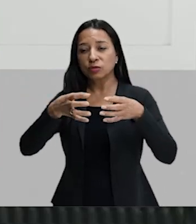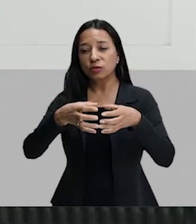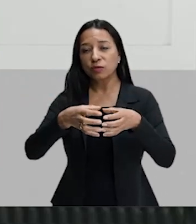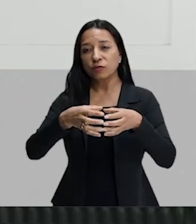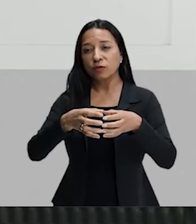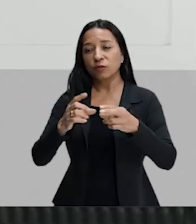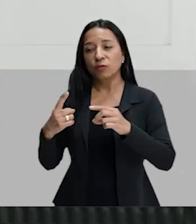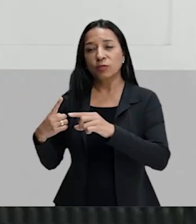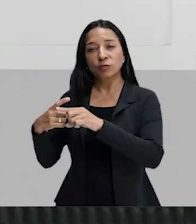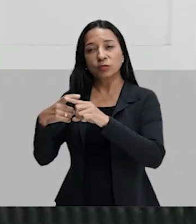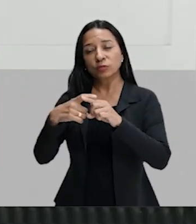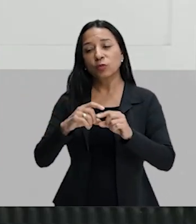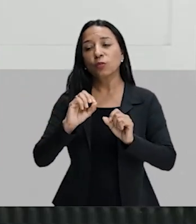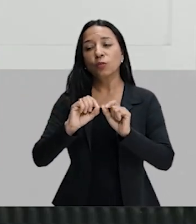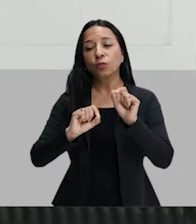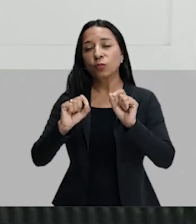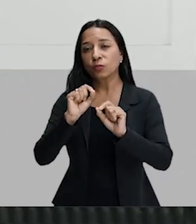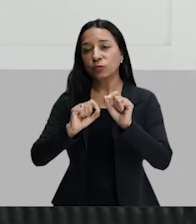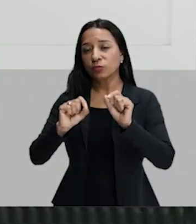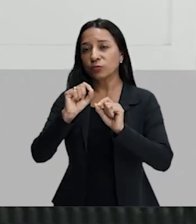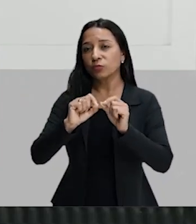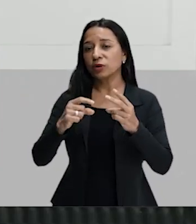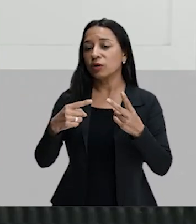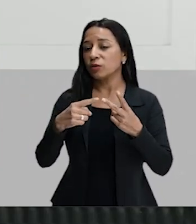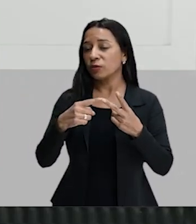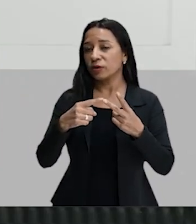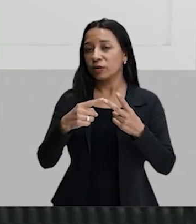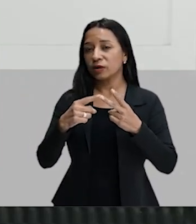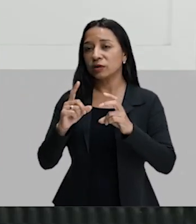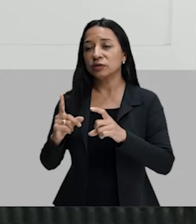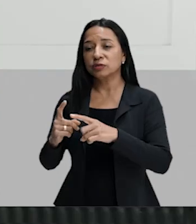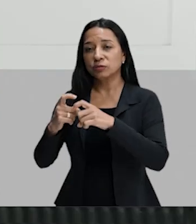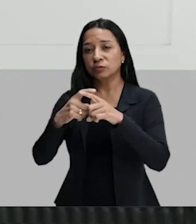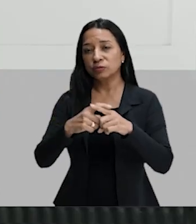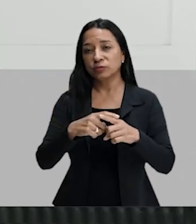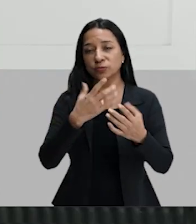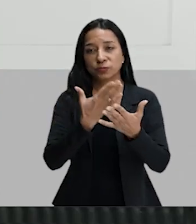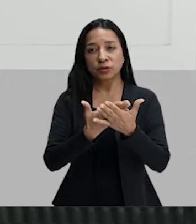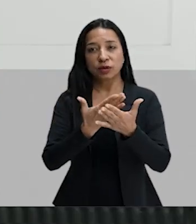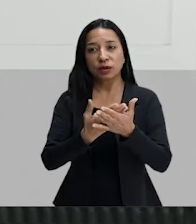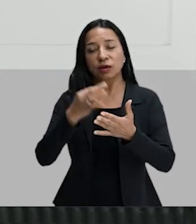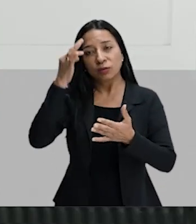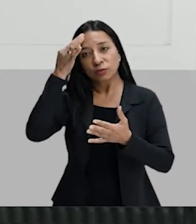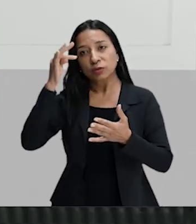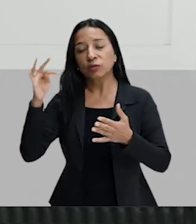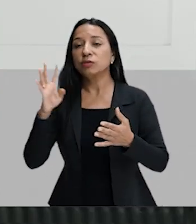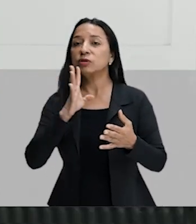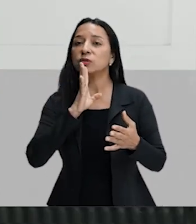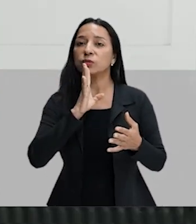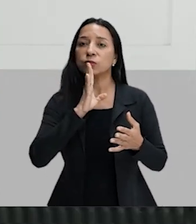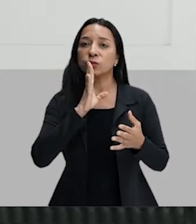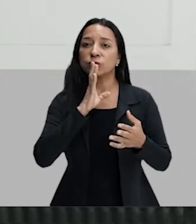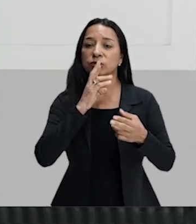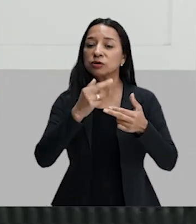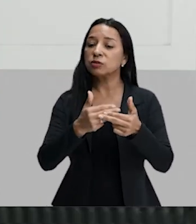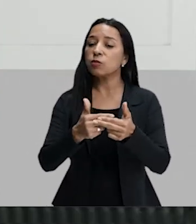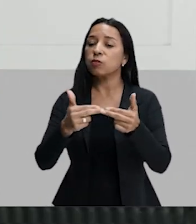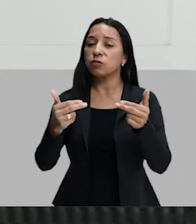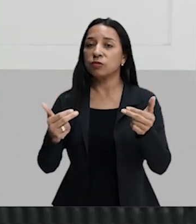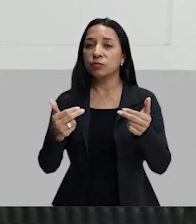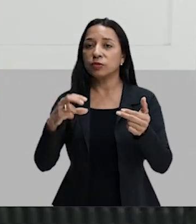tá? O que é uma raiz de um polinômio. Tá? Então a gente vai dar aquela aula teórica para a gente conhecer aquele elemento,